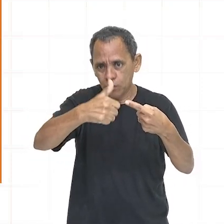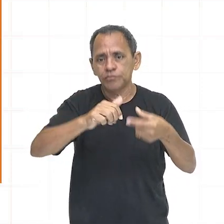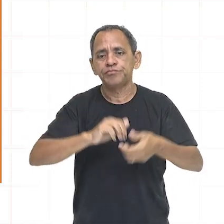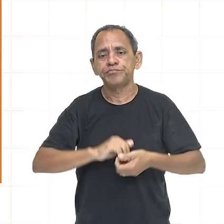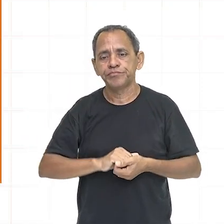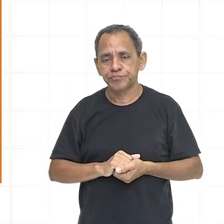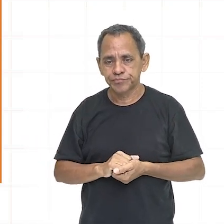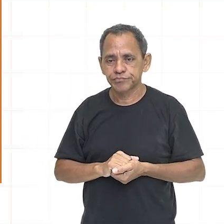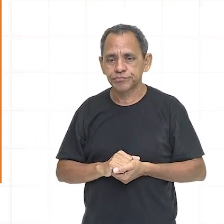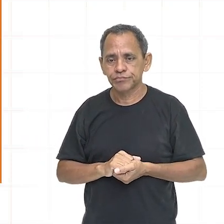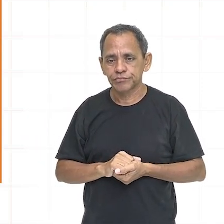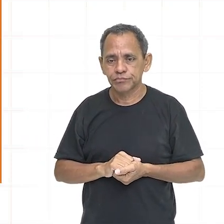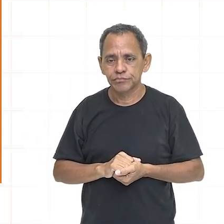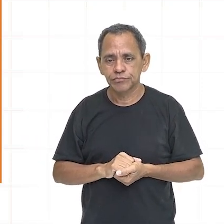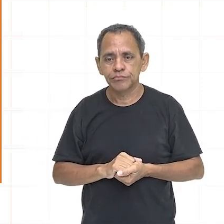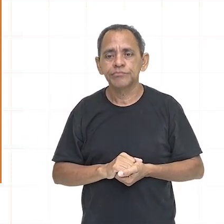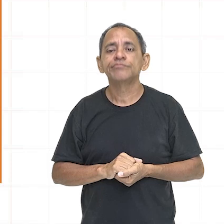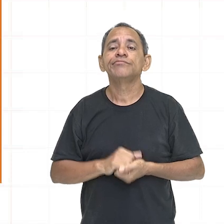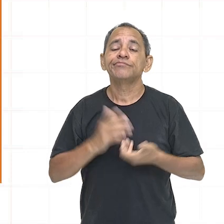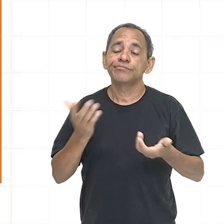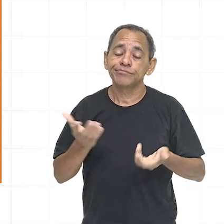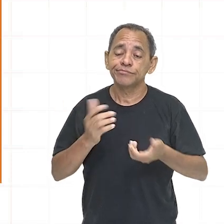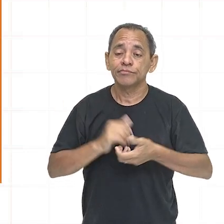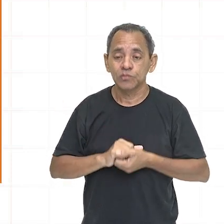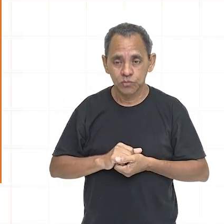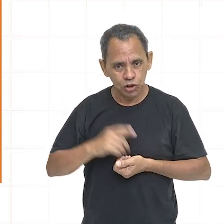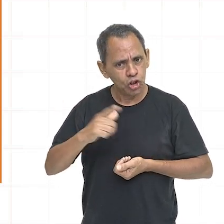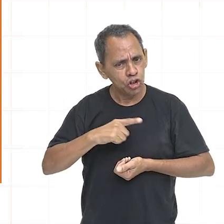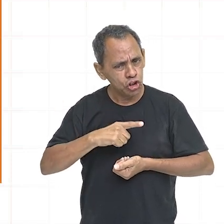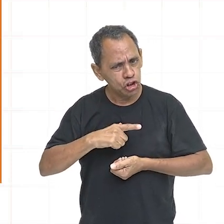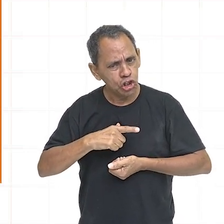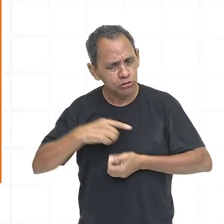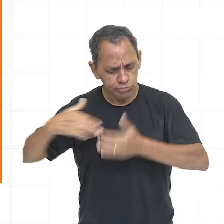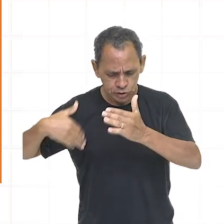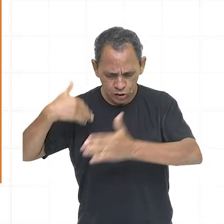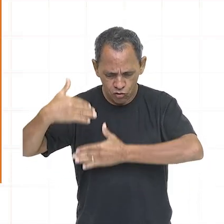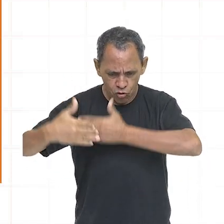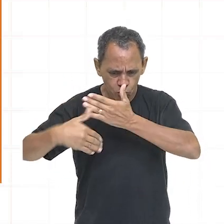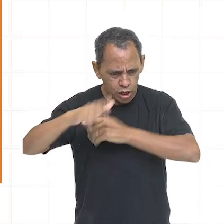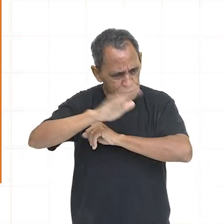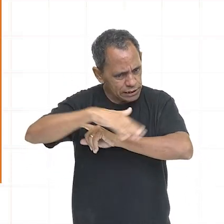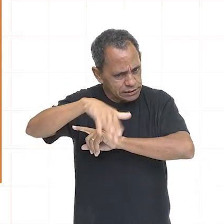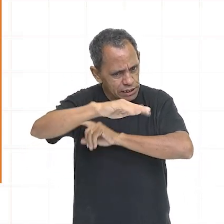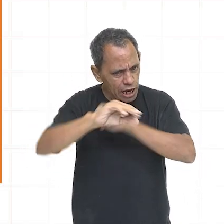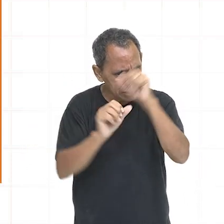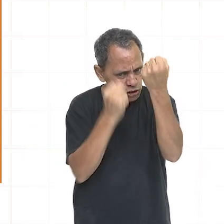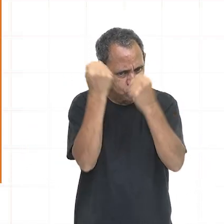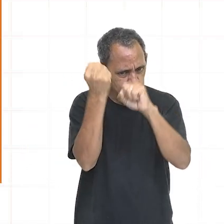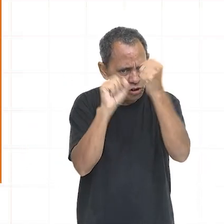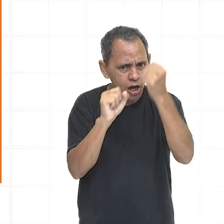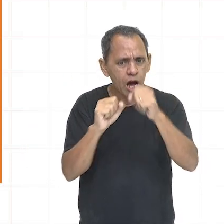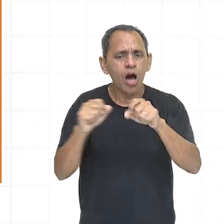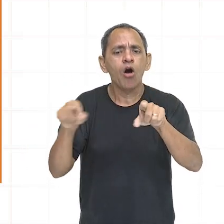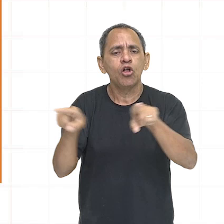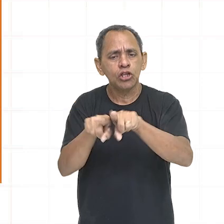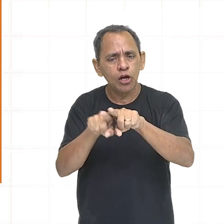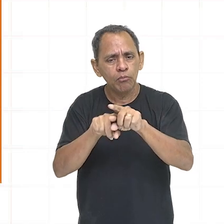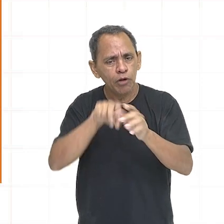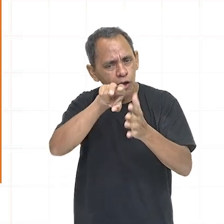tendo todo esse desenvolvimento, né, na parte industrial, na parte da